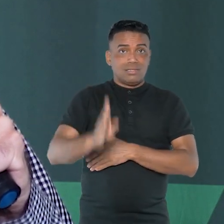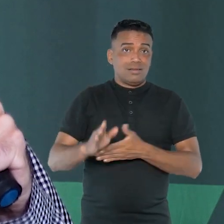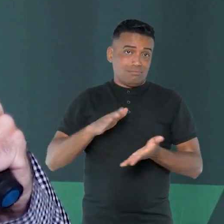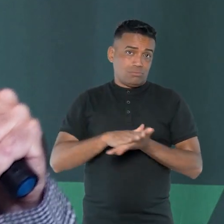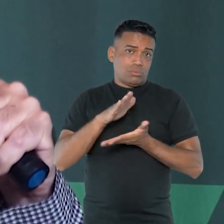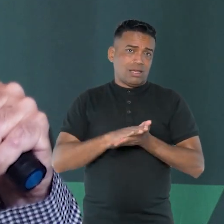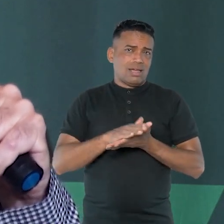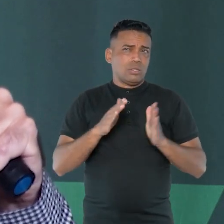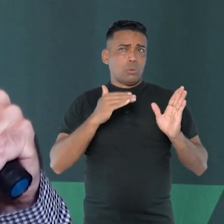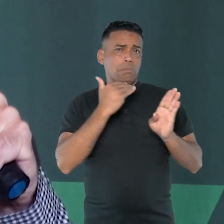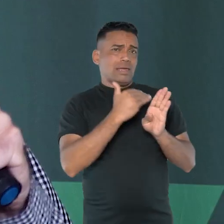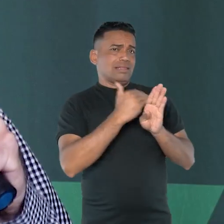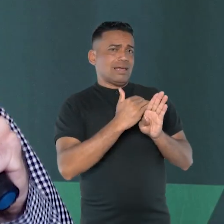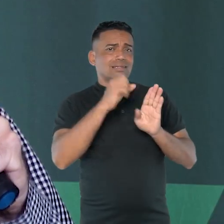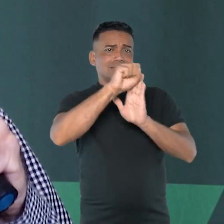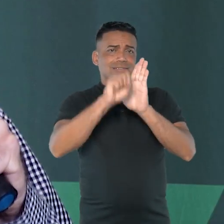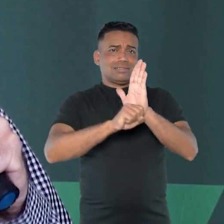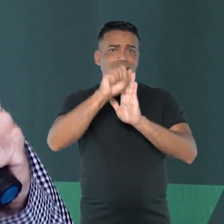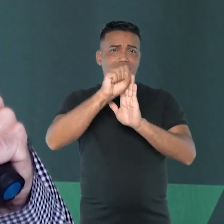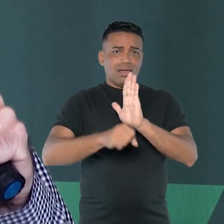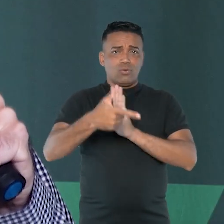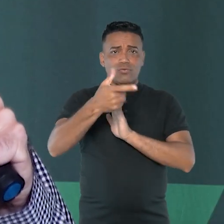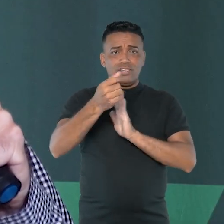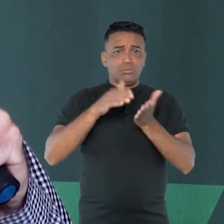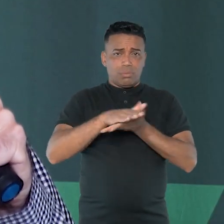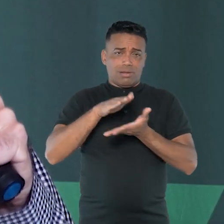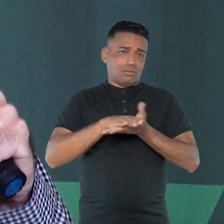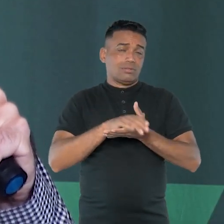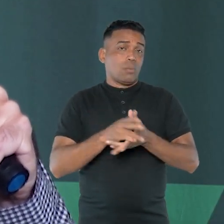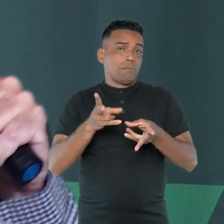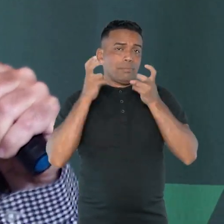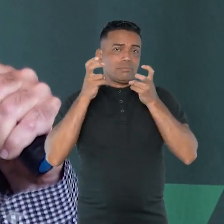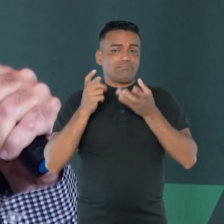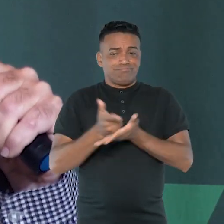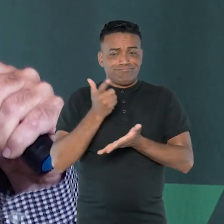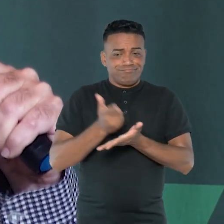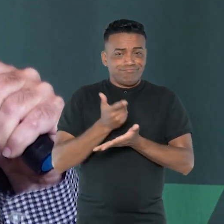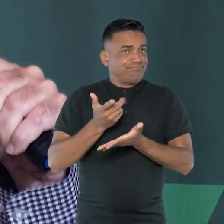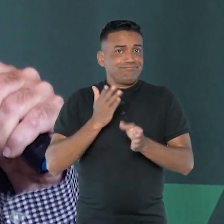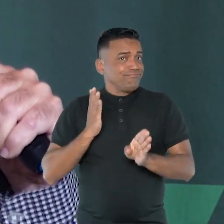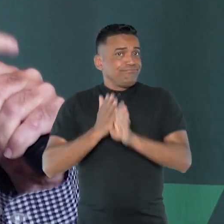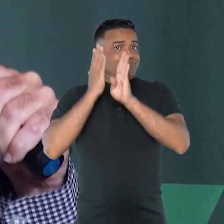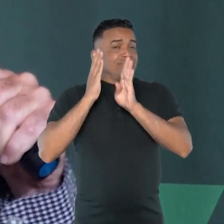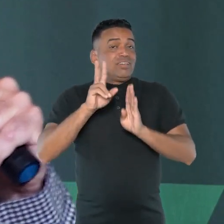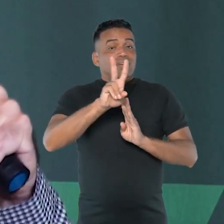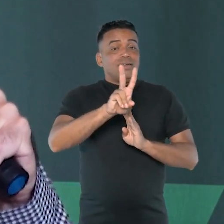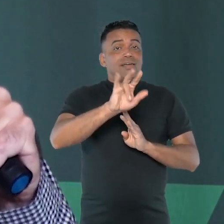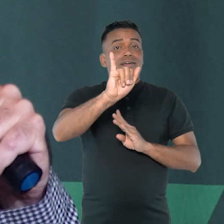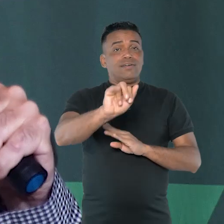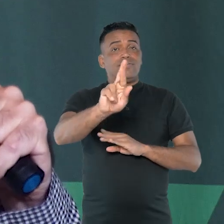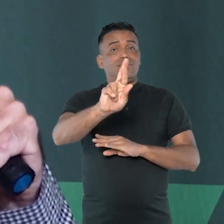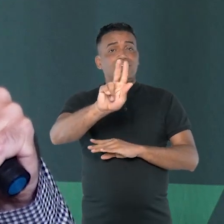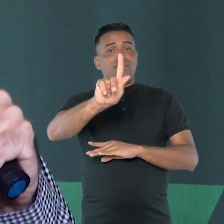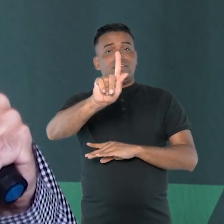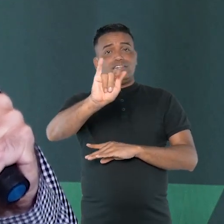publicados na primeira metade do século XX. Então, foi um prazer perceber, por exemplo, que livros que não tinham sido identificados pela Virginia Lemos, porque,